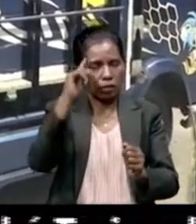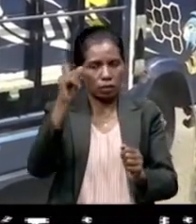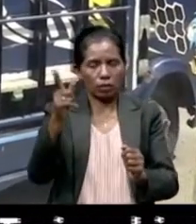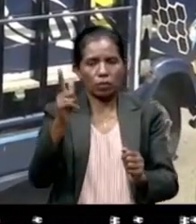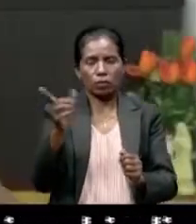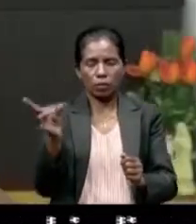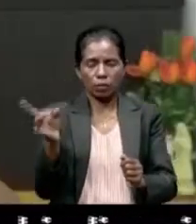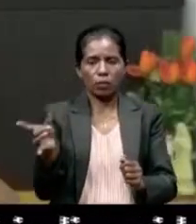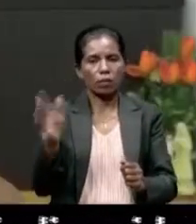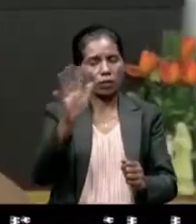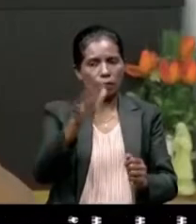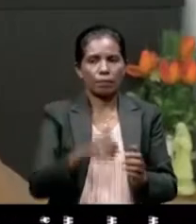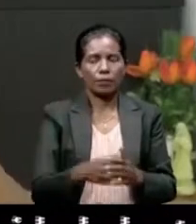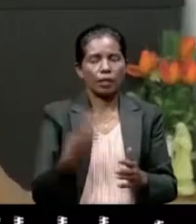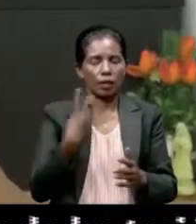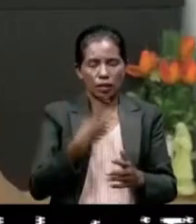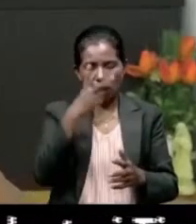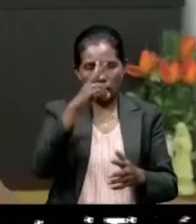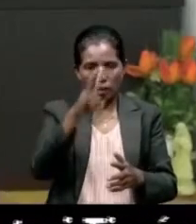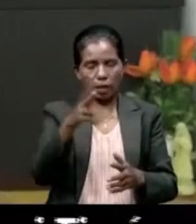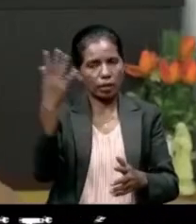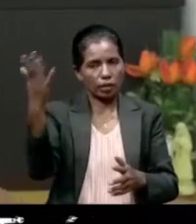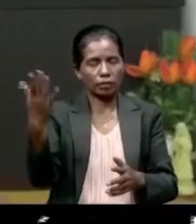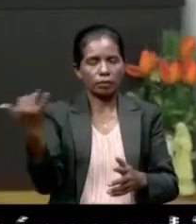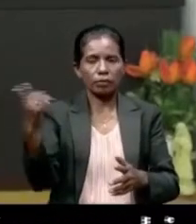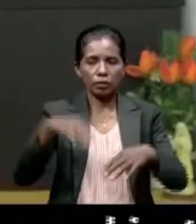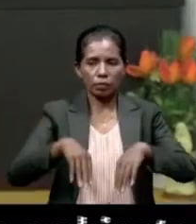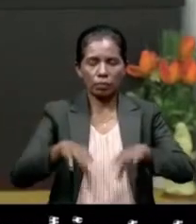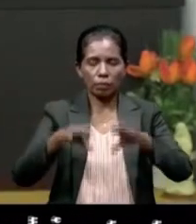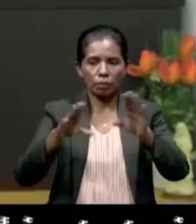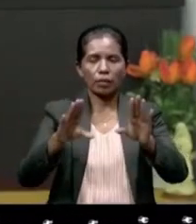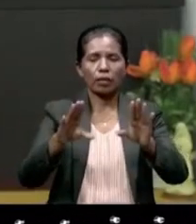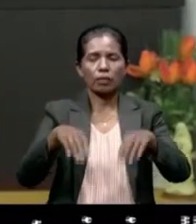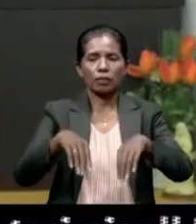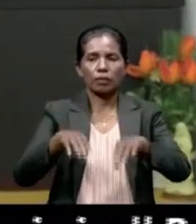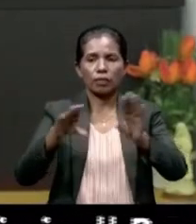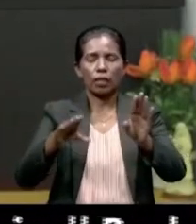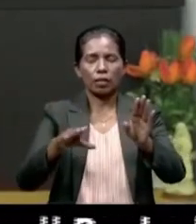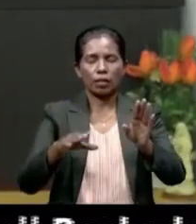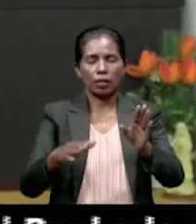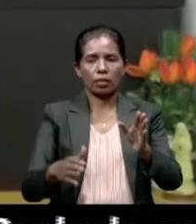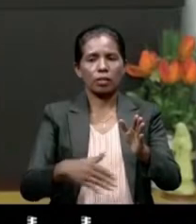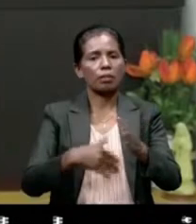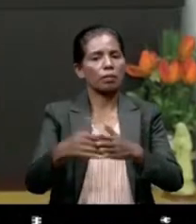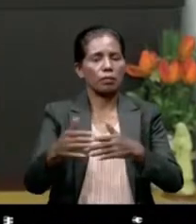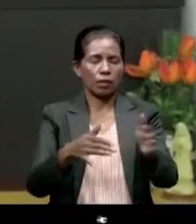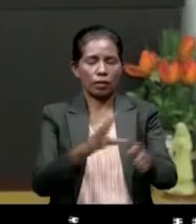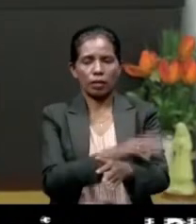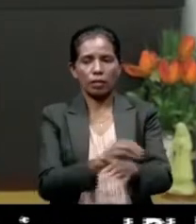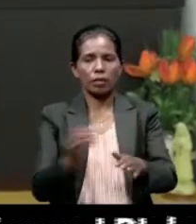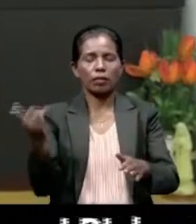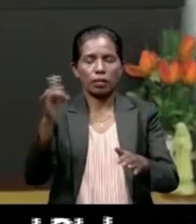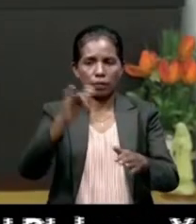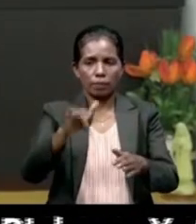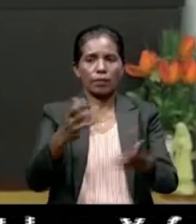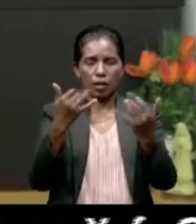lima itarei área rural kata sirfan ho preço da nebemaka normal hela sirfan ho preço da nebemaka normal